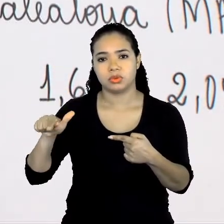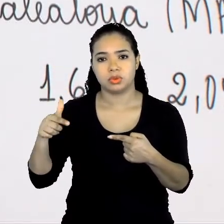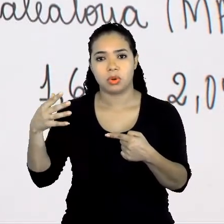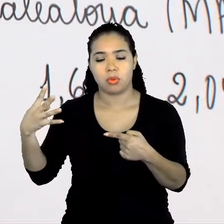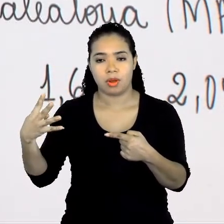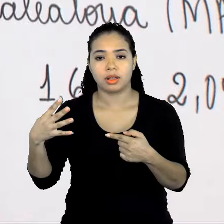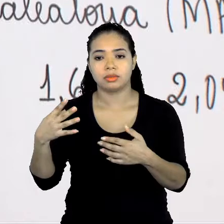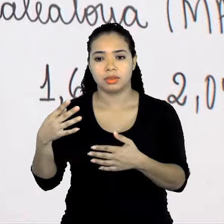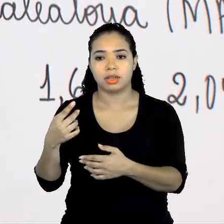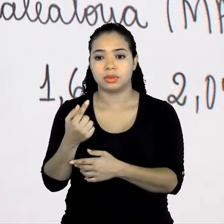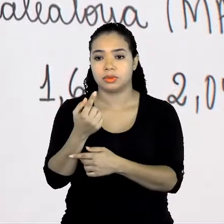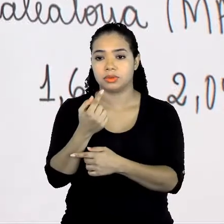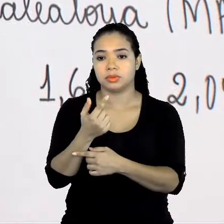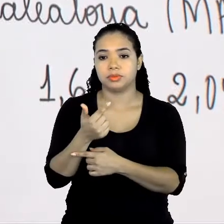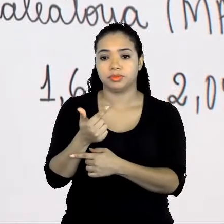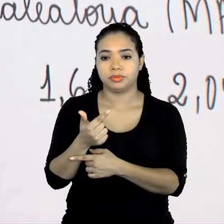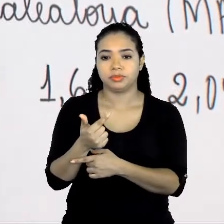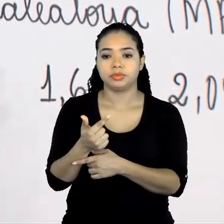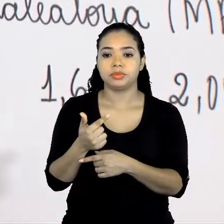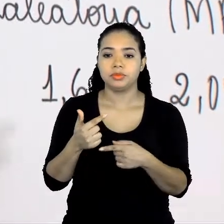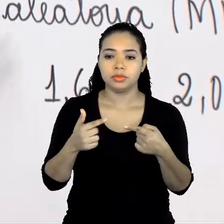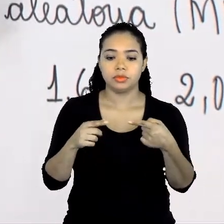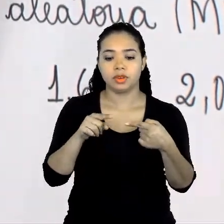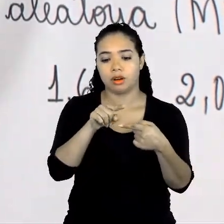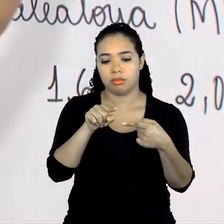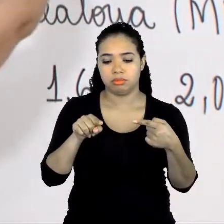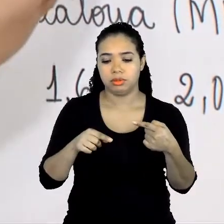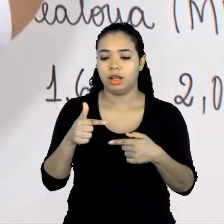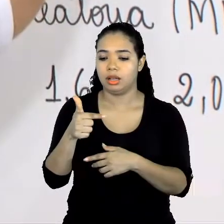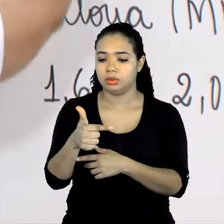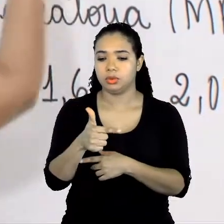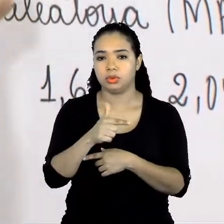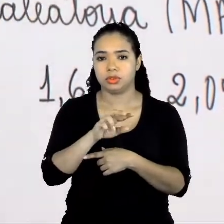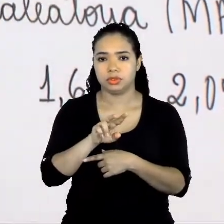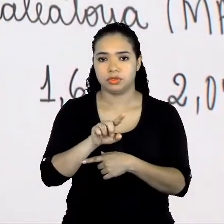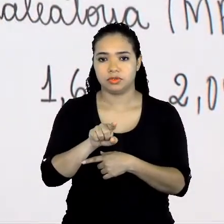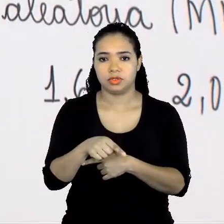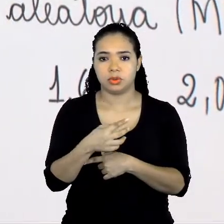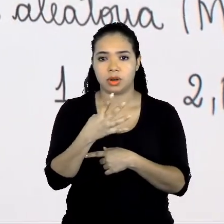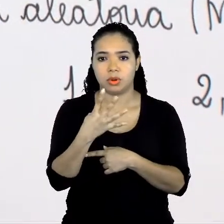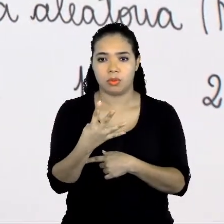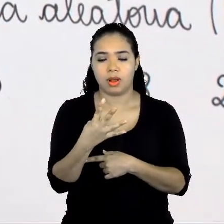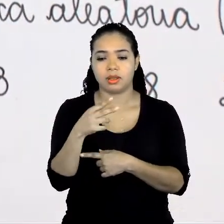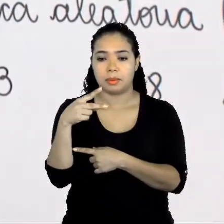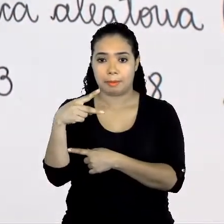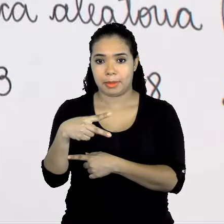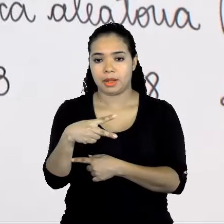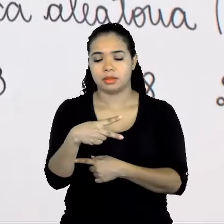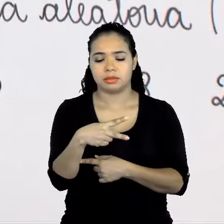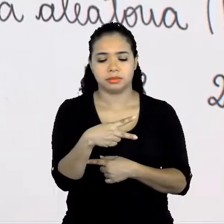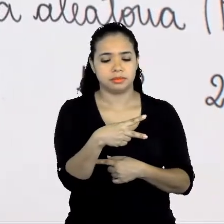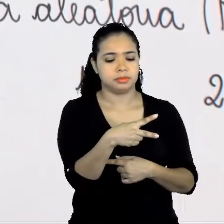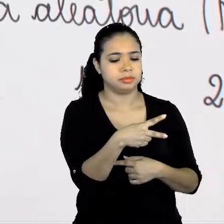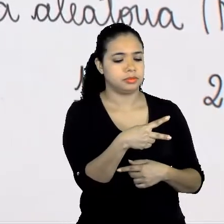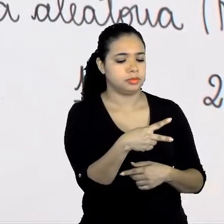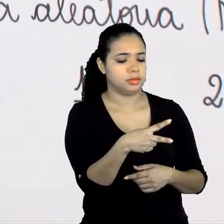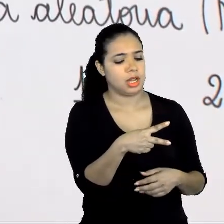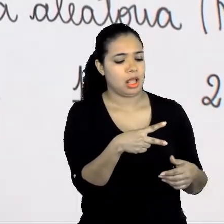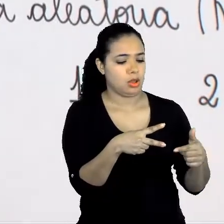2,4 é maior. Boquinha do jacaré. Elimina. Quem que é maior? 3 meios